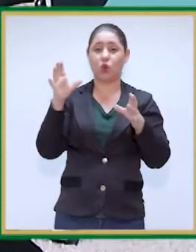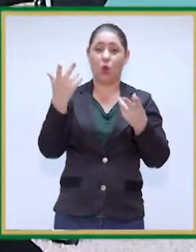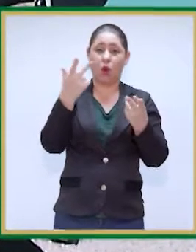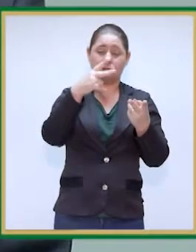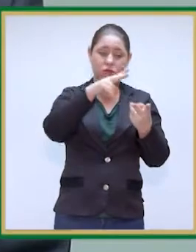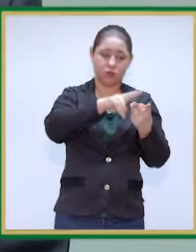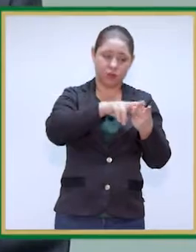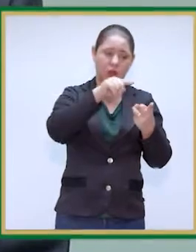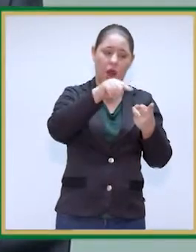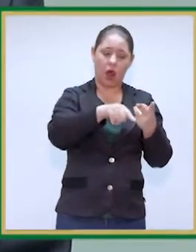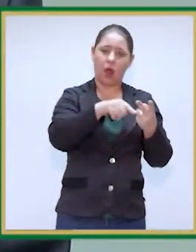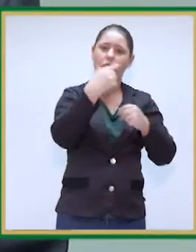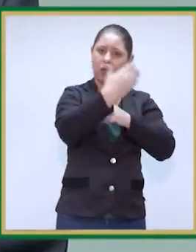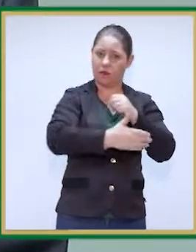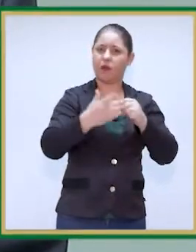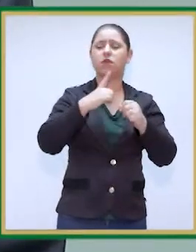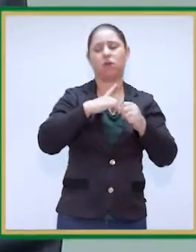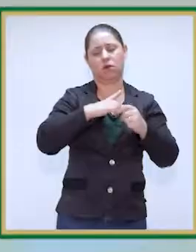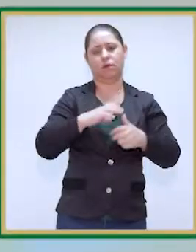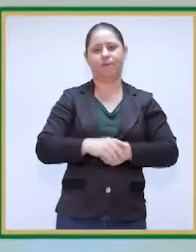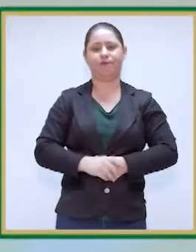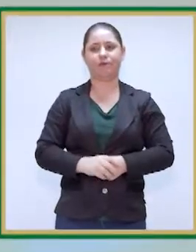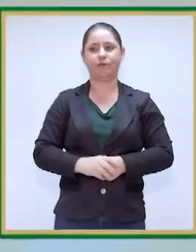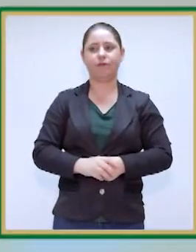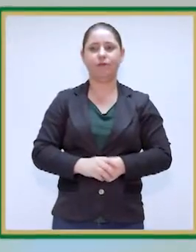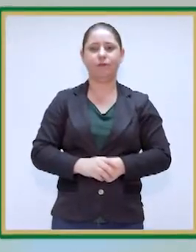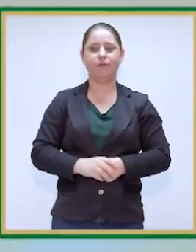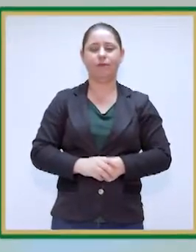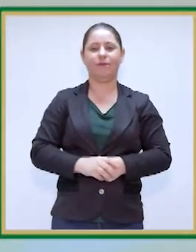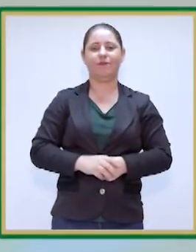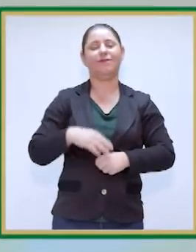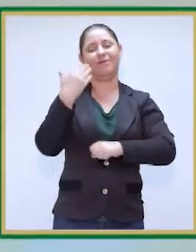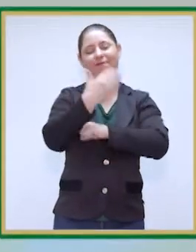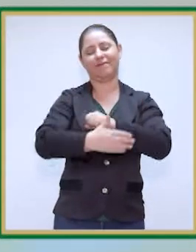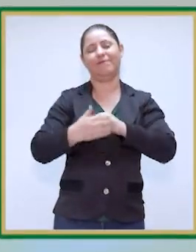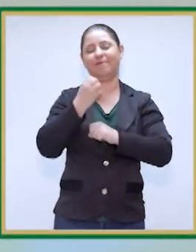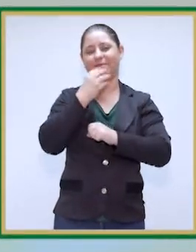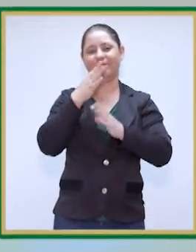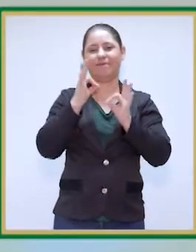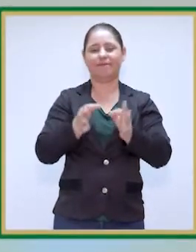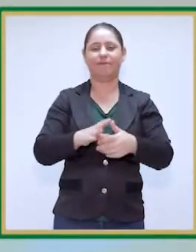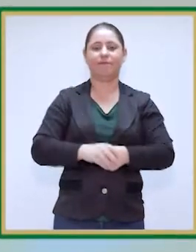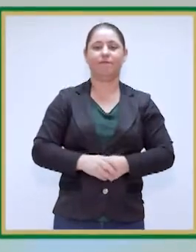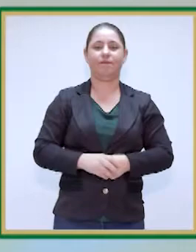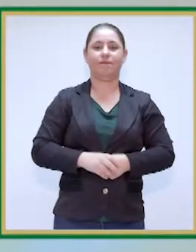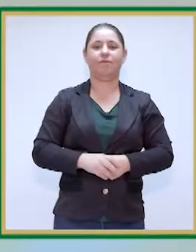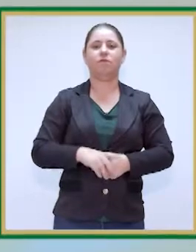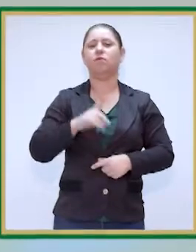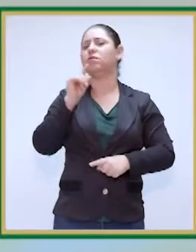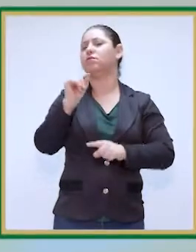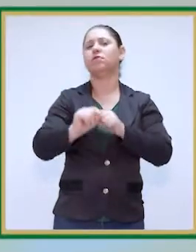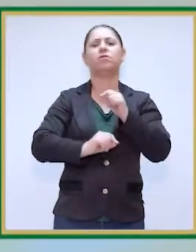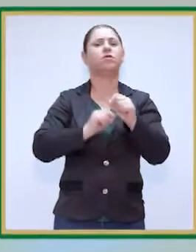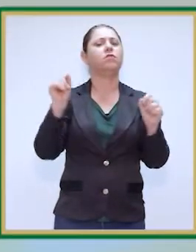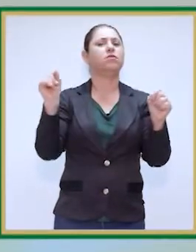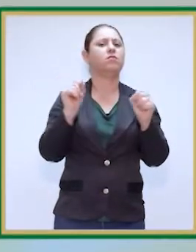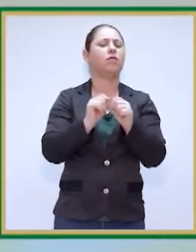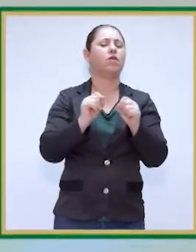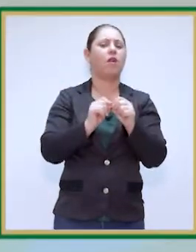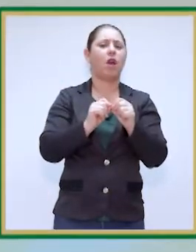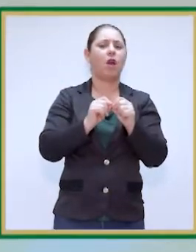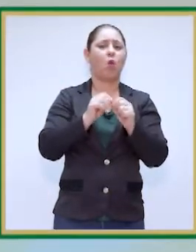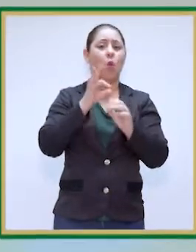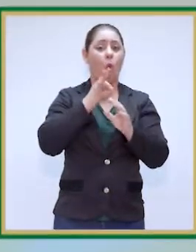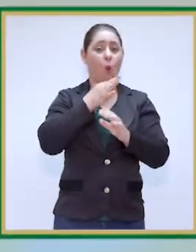que cumprem pena estão muito bem defendidas. Pela Defensoria, com certeza. Bom, o que provoca, na